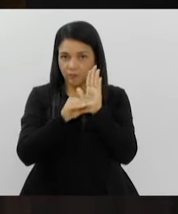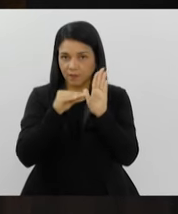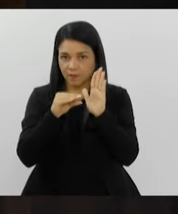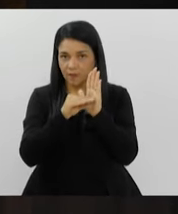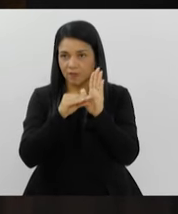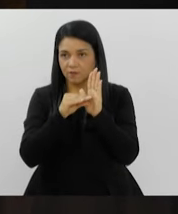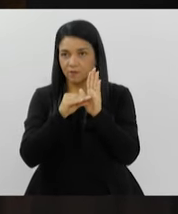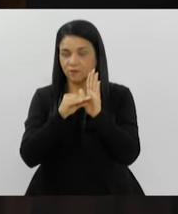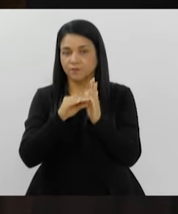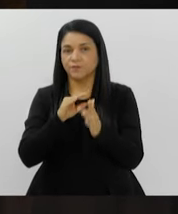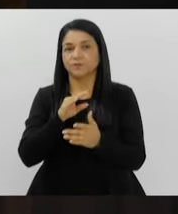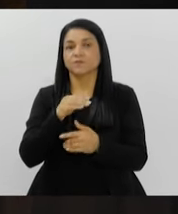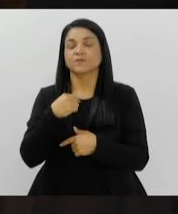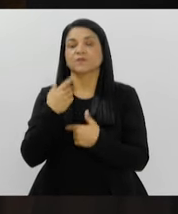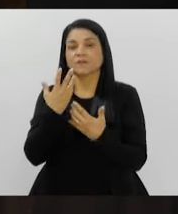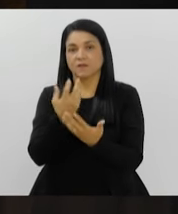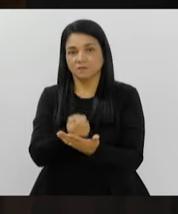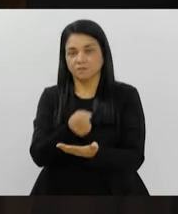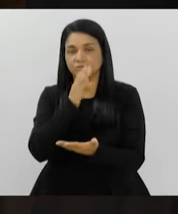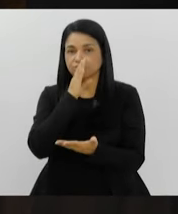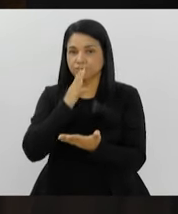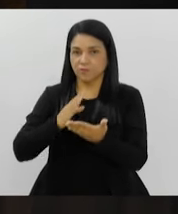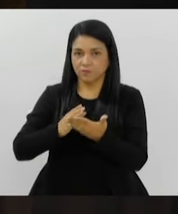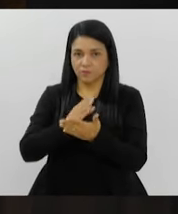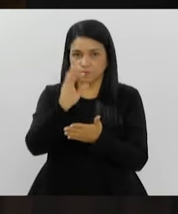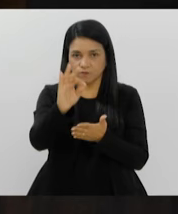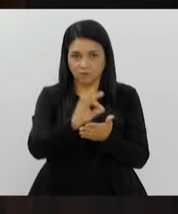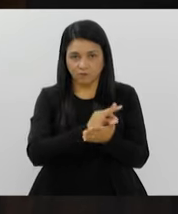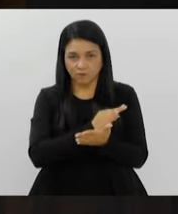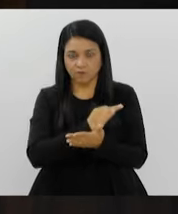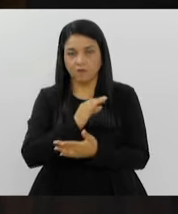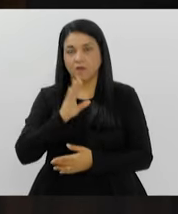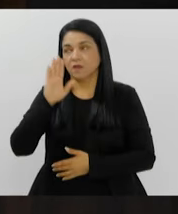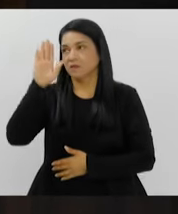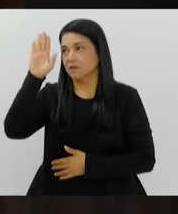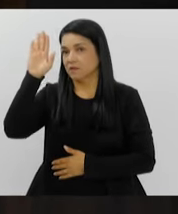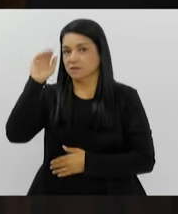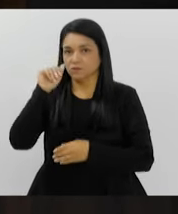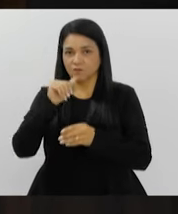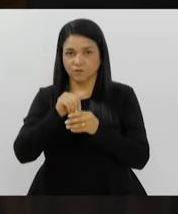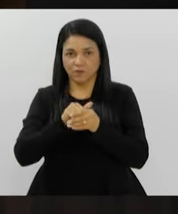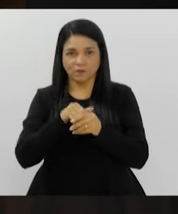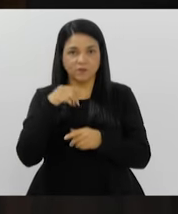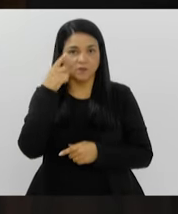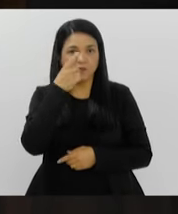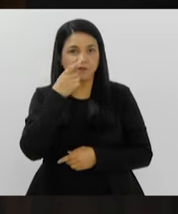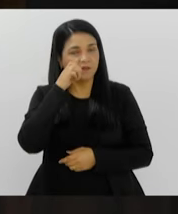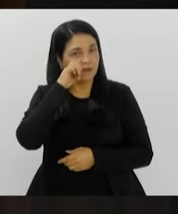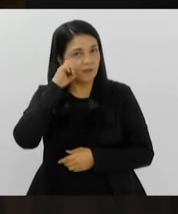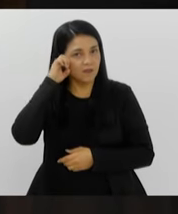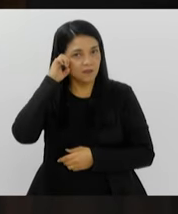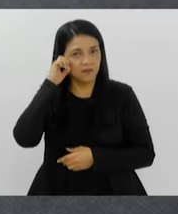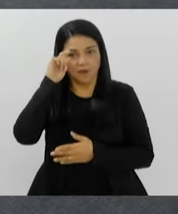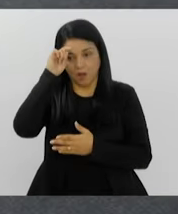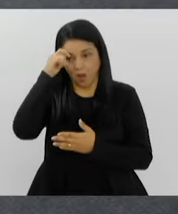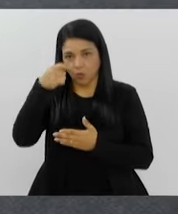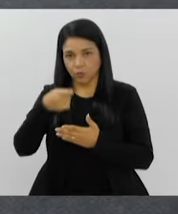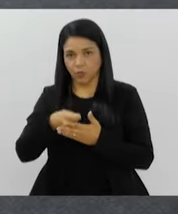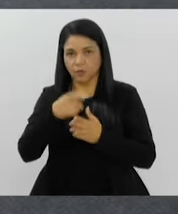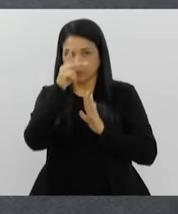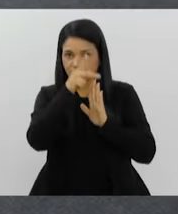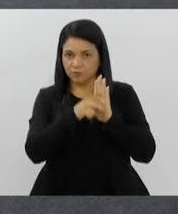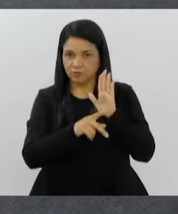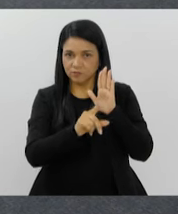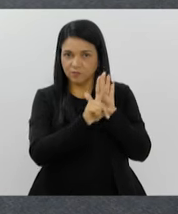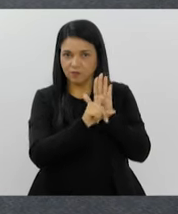Declaração de voto. Os senhores que aprovam, permaneçam como estão. Aprovada. Vai autógrafo. Para a declaração de voto, deputada Érica Takimoto, autora. Senhor